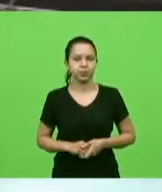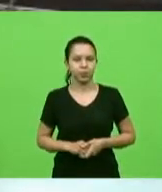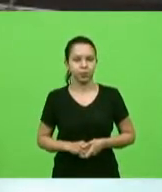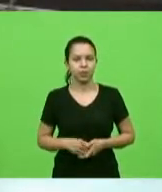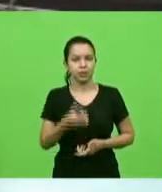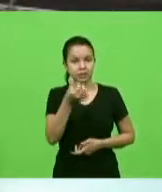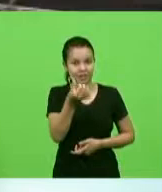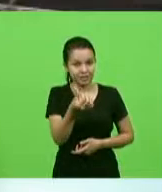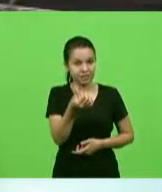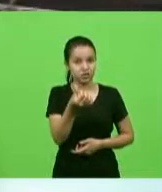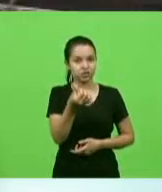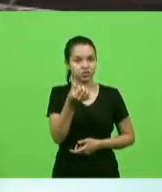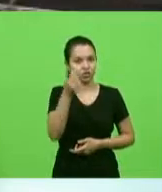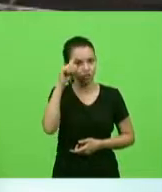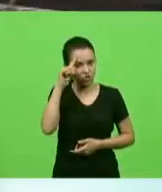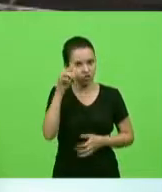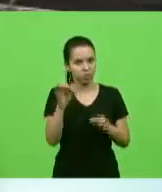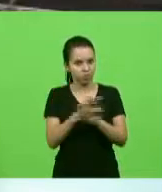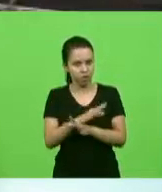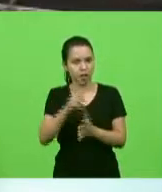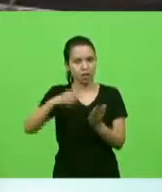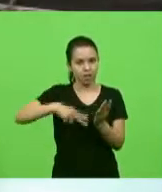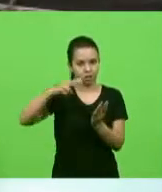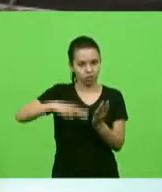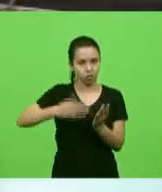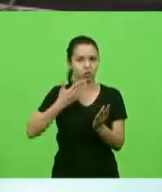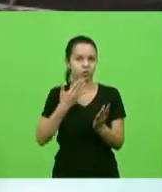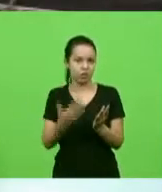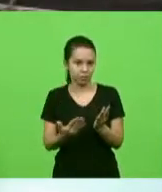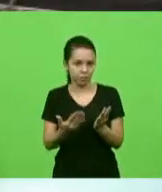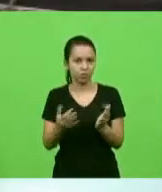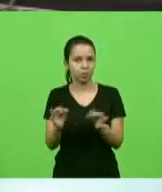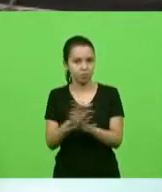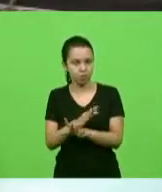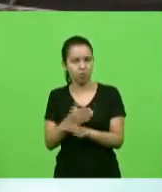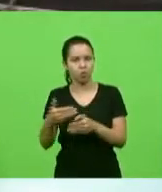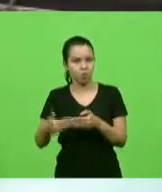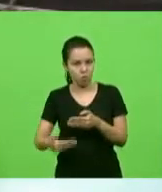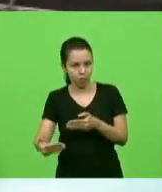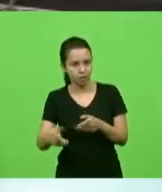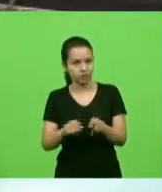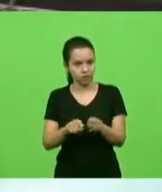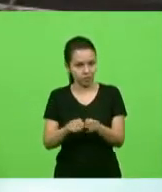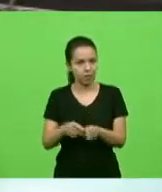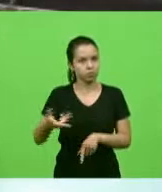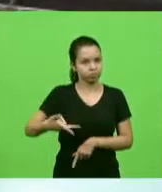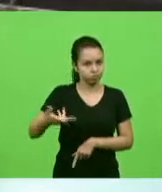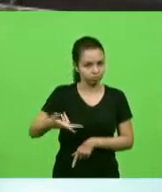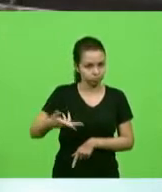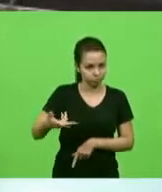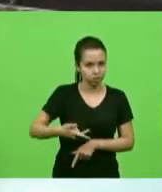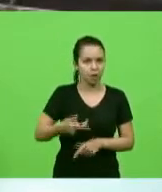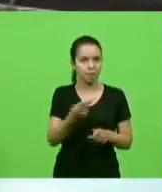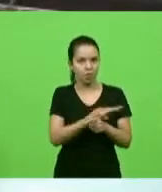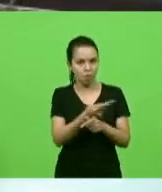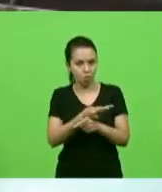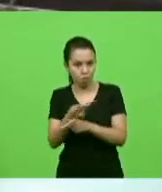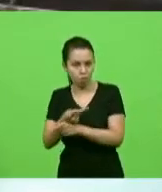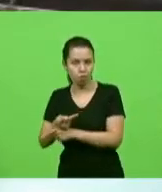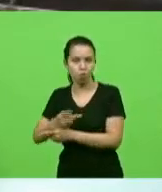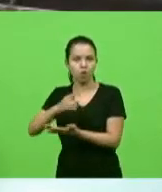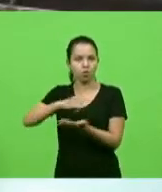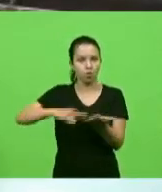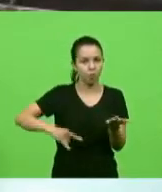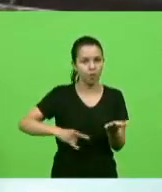6 dias após sua leitura, a leitura de seu requerimento. E também realizava diligências, procurava documentos,